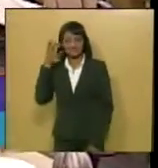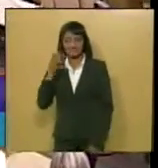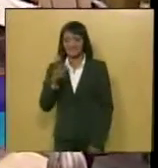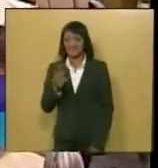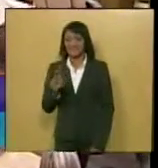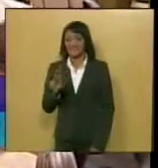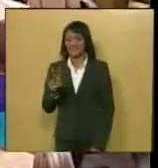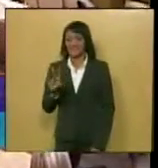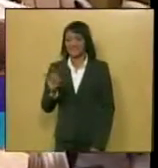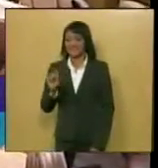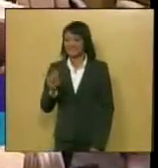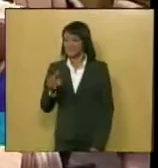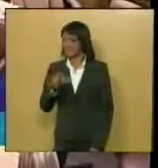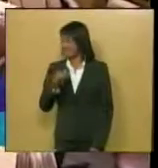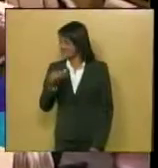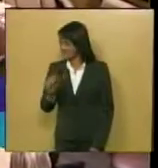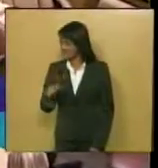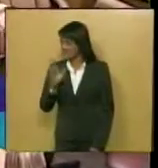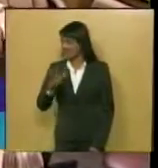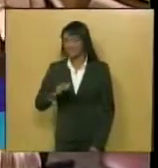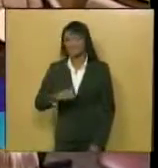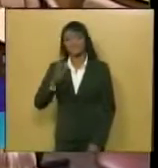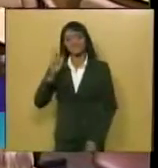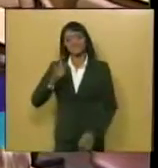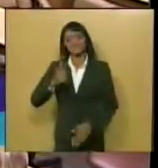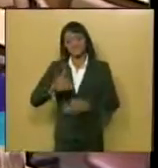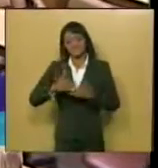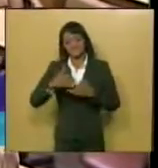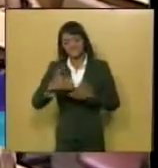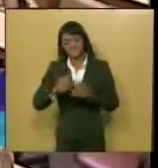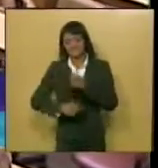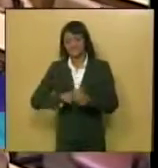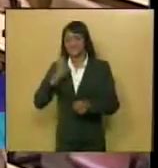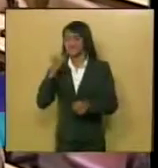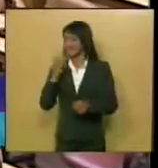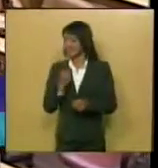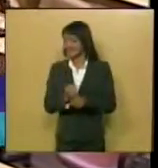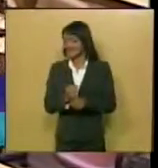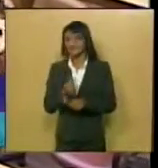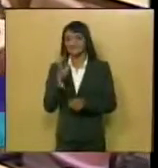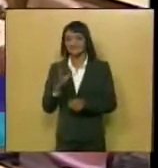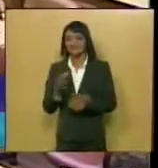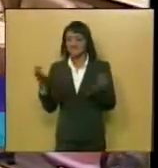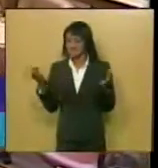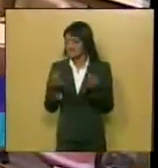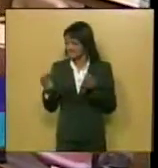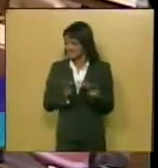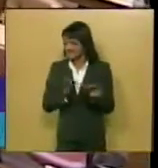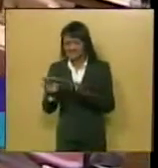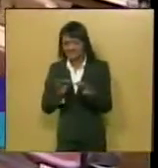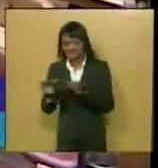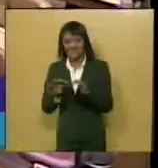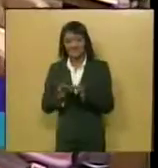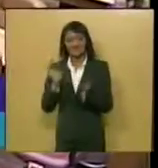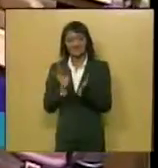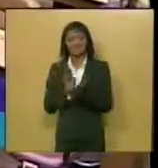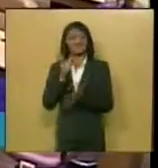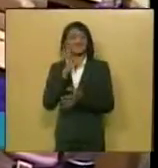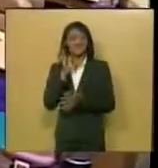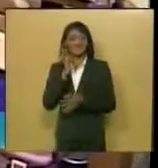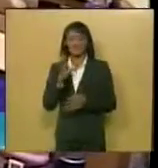cidade. Nos seus primeiros anos, como administrador, fez o aperfeiçoamento dos instrumentos legais